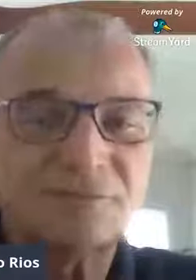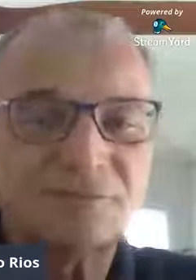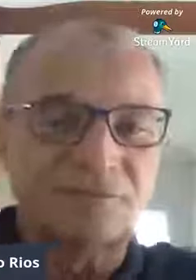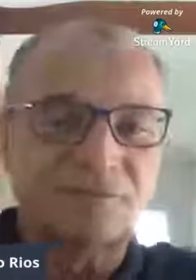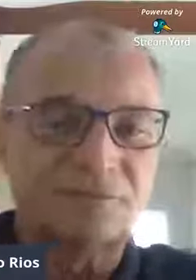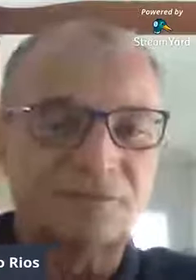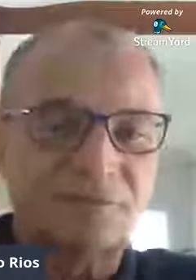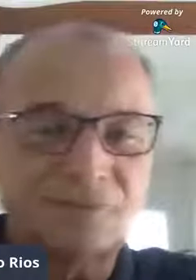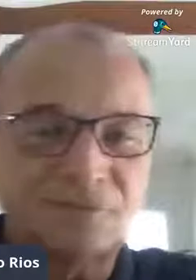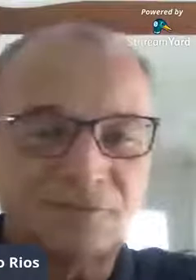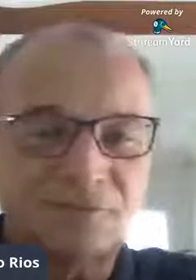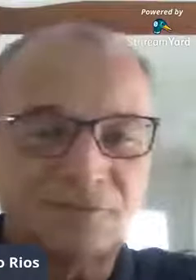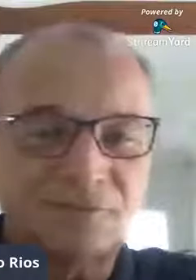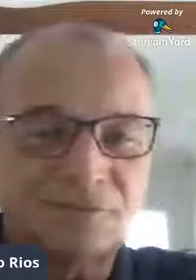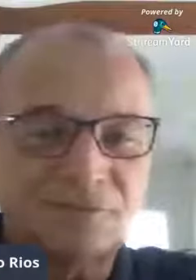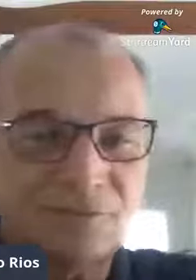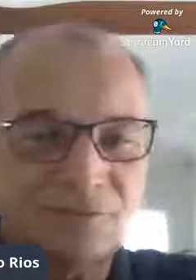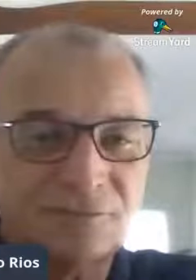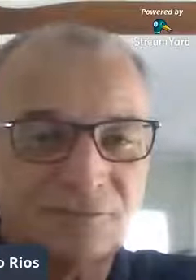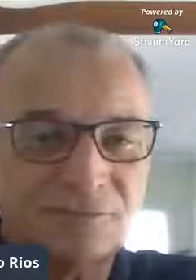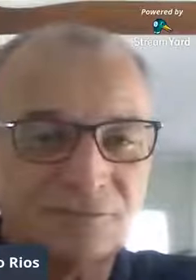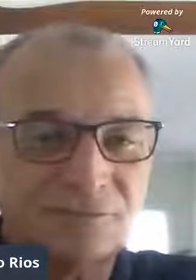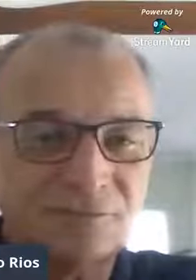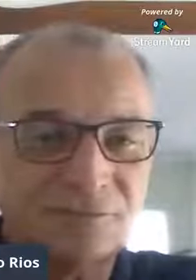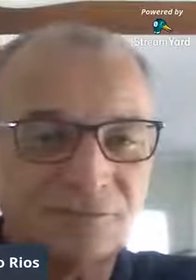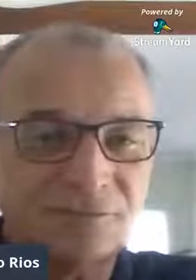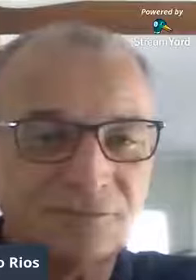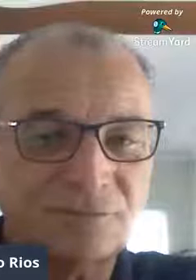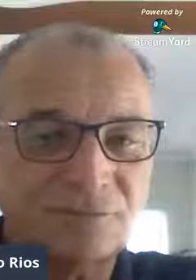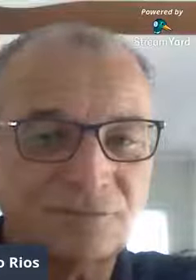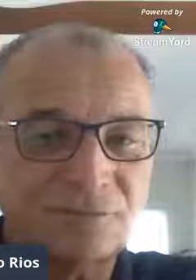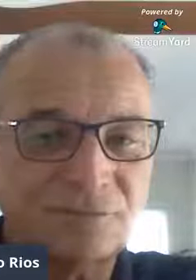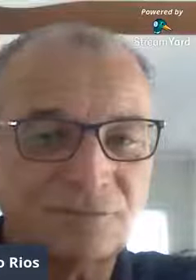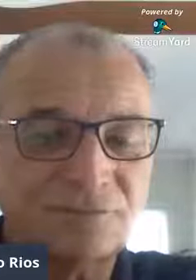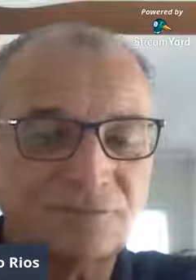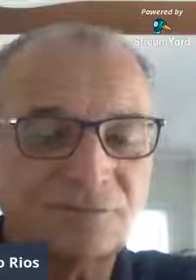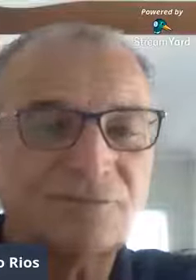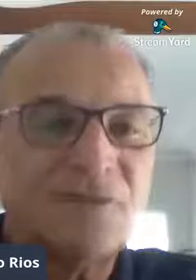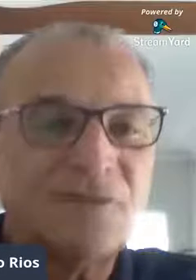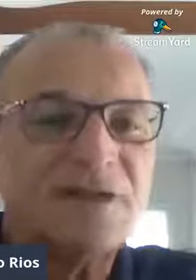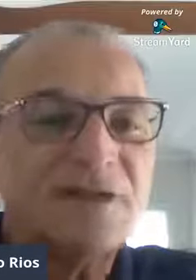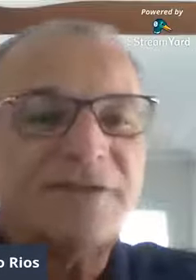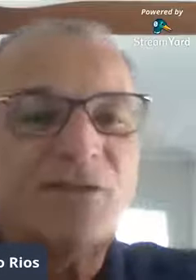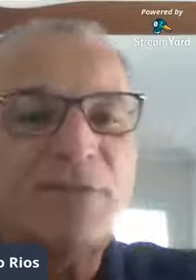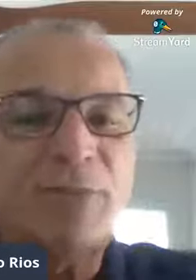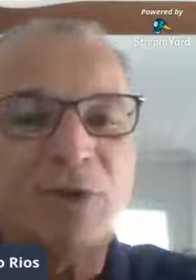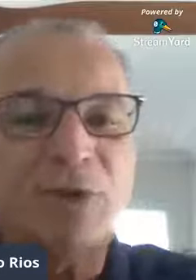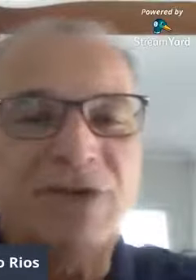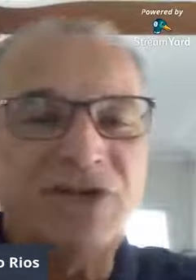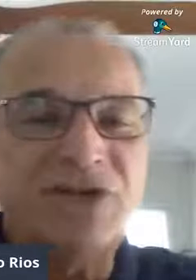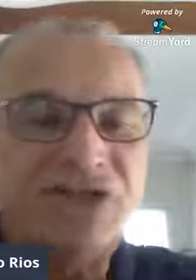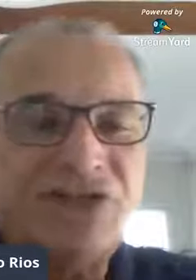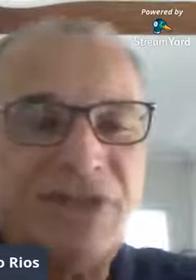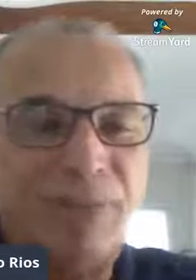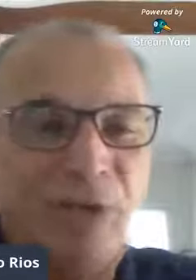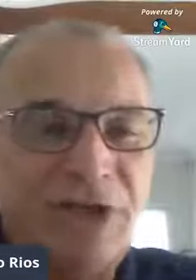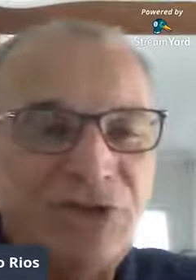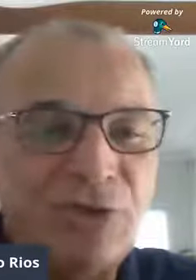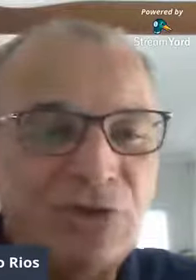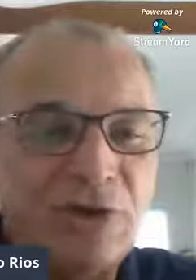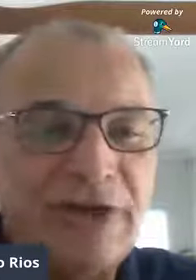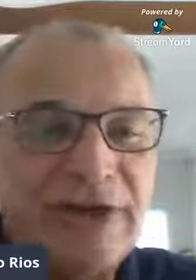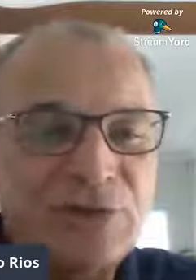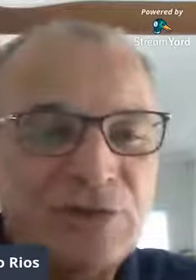deficiência e conhecimento do cenário para tocar o negócio. Você vê como é importante a gente ter